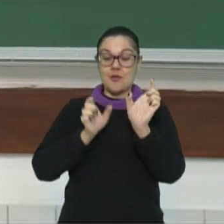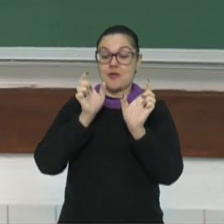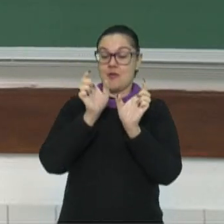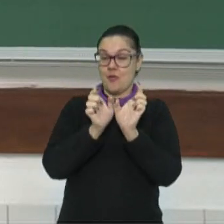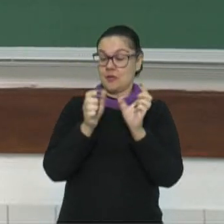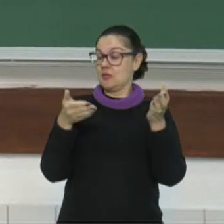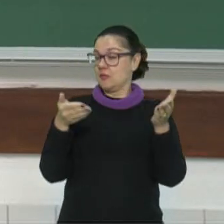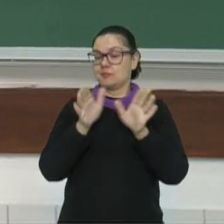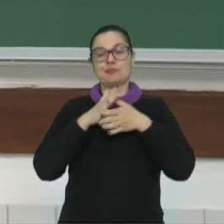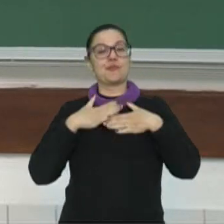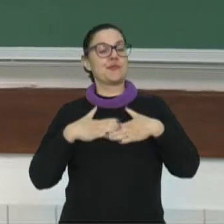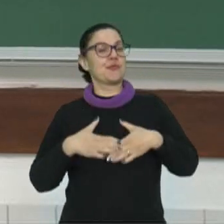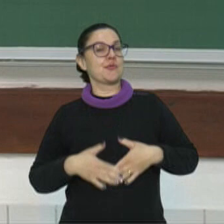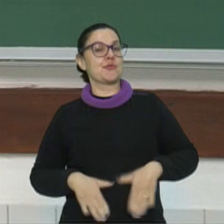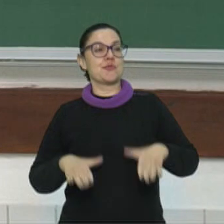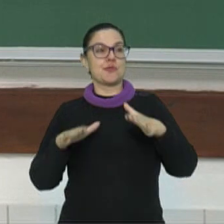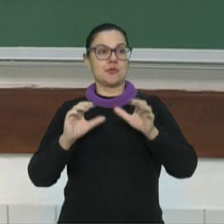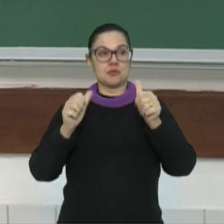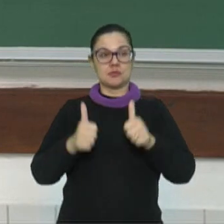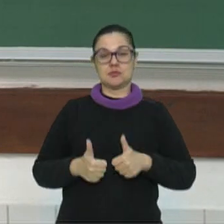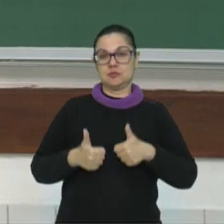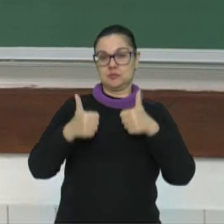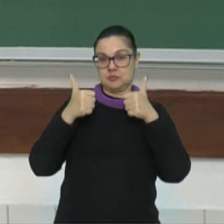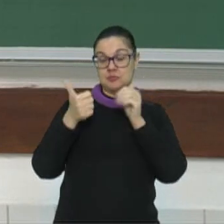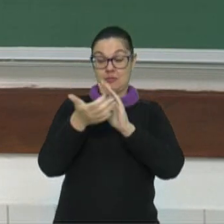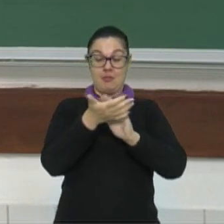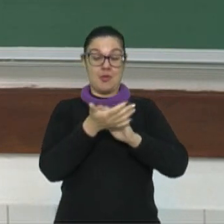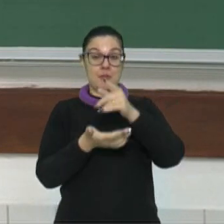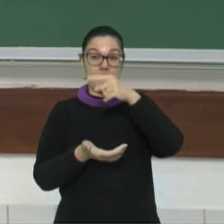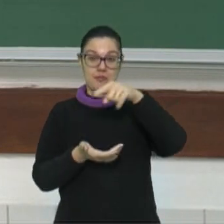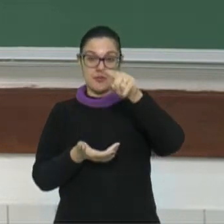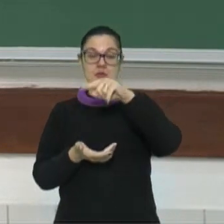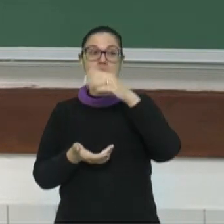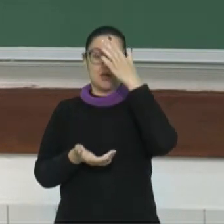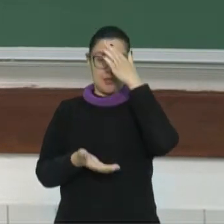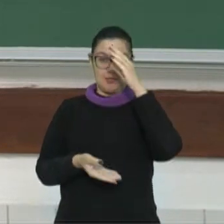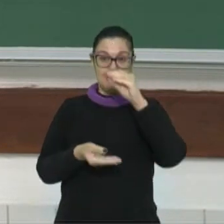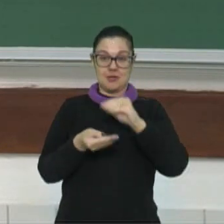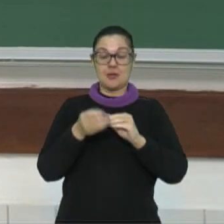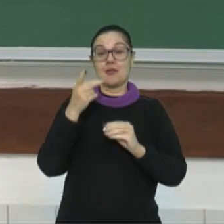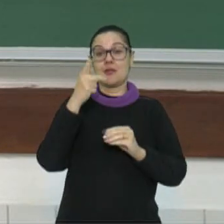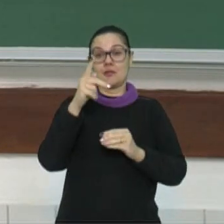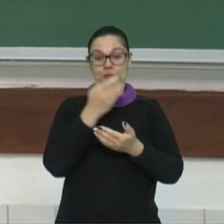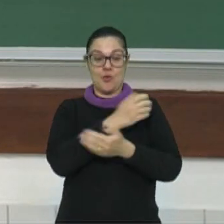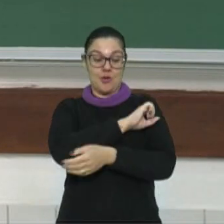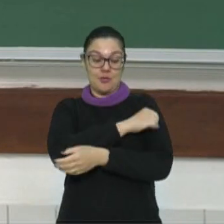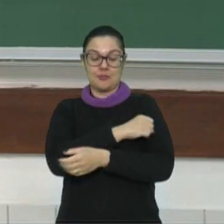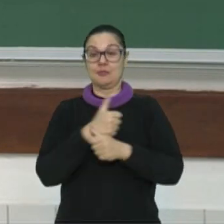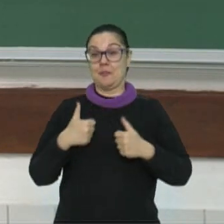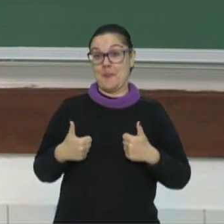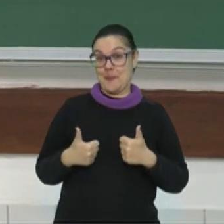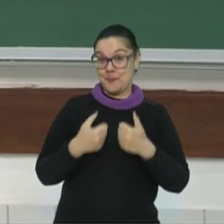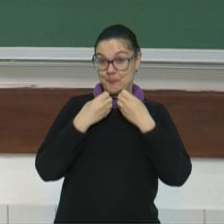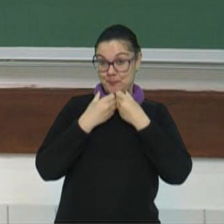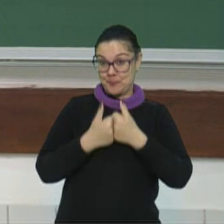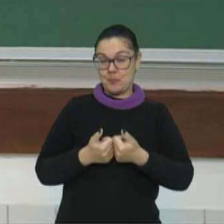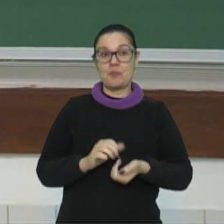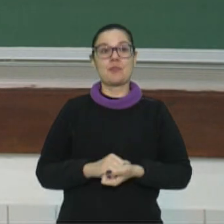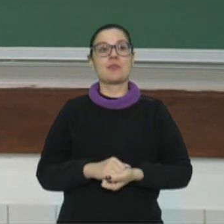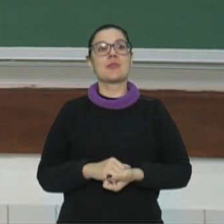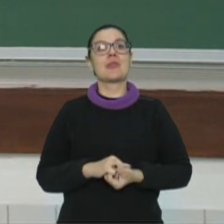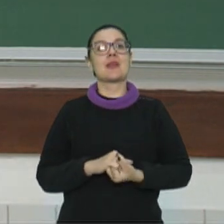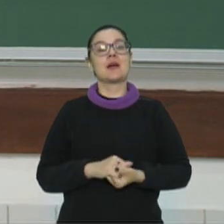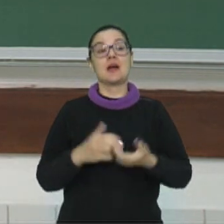coordenação e subordinação já é um grande avanço, você revisar isso, lembrar isso lá do teu 8º ano, tá bom? Ok,